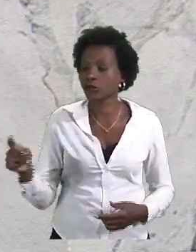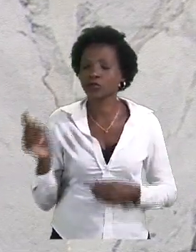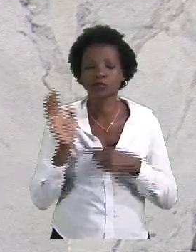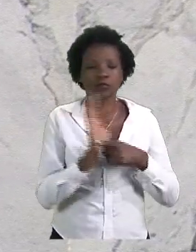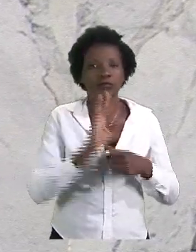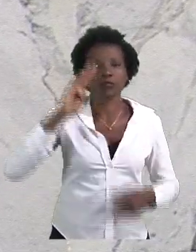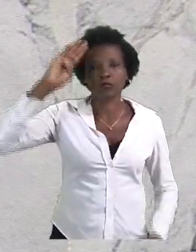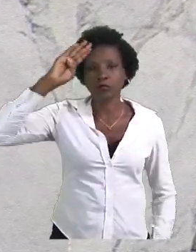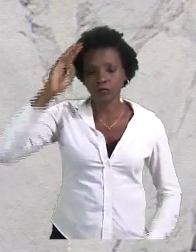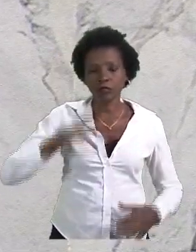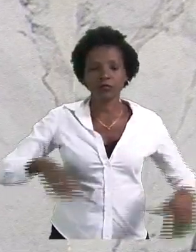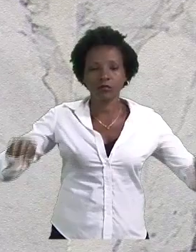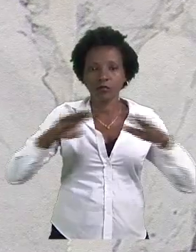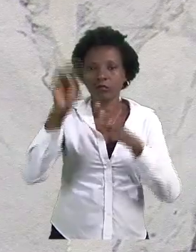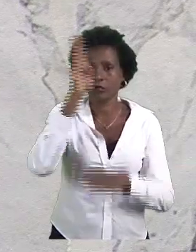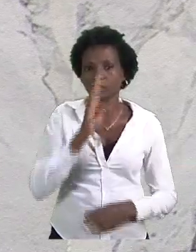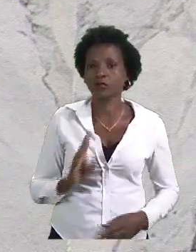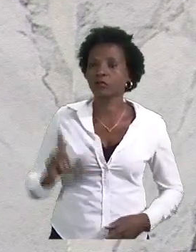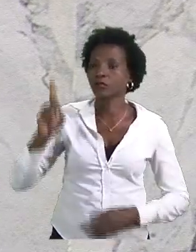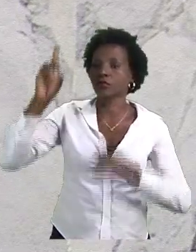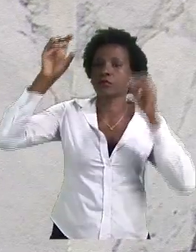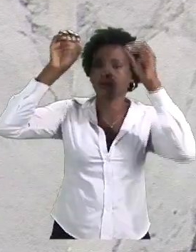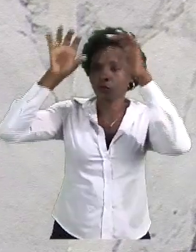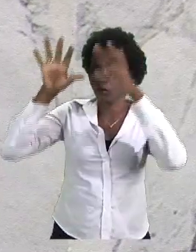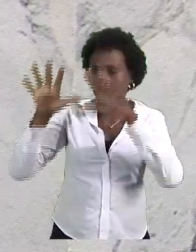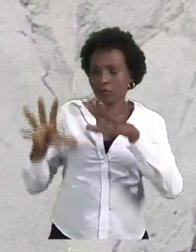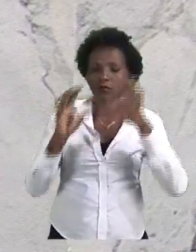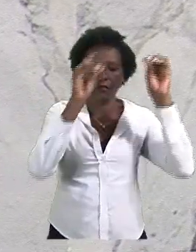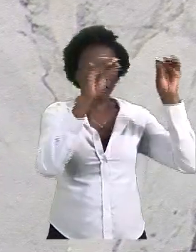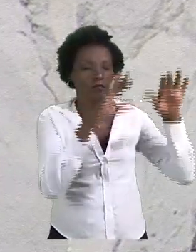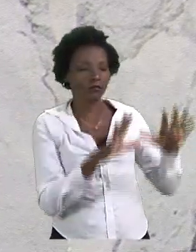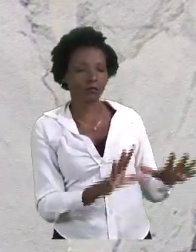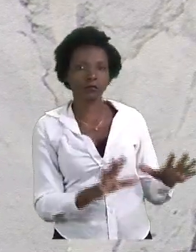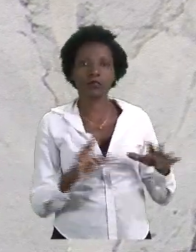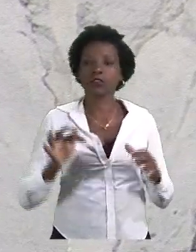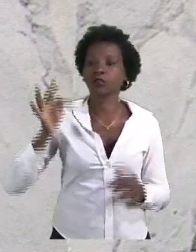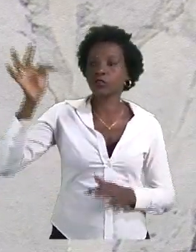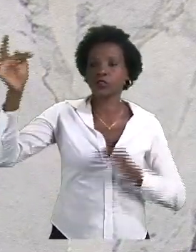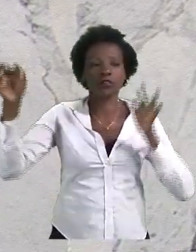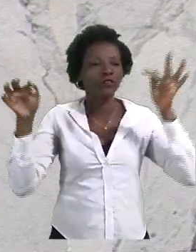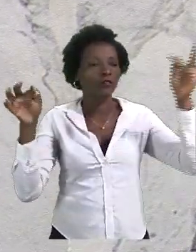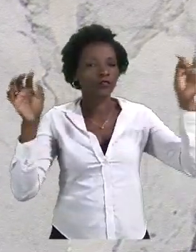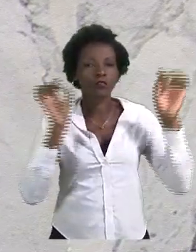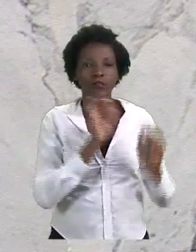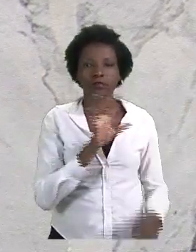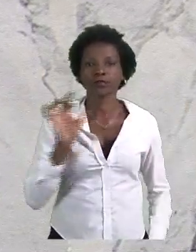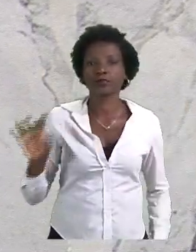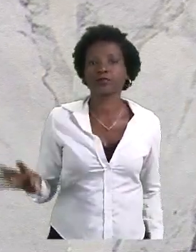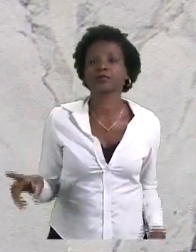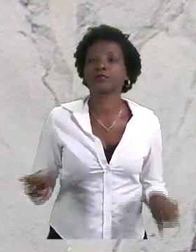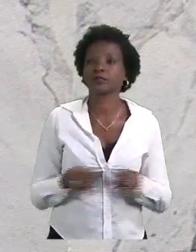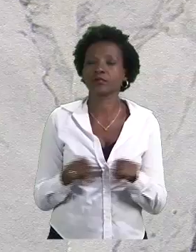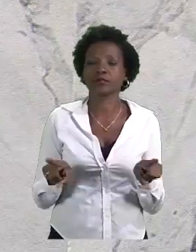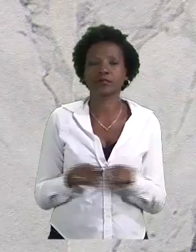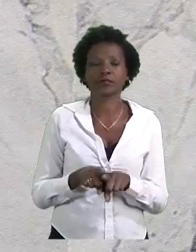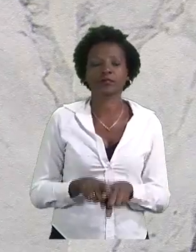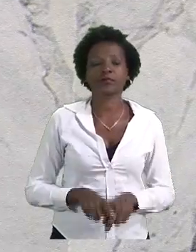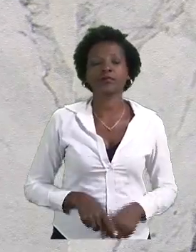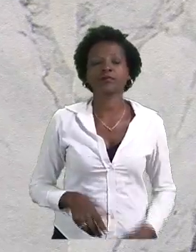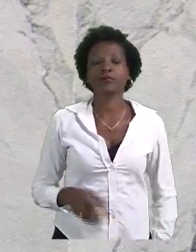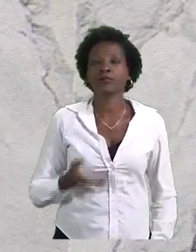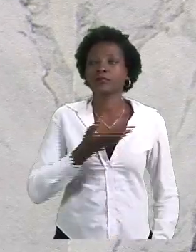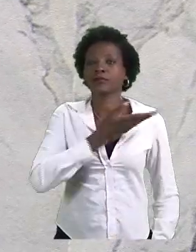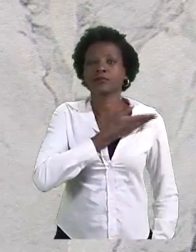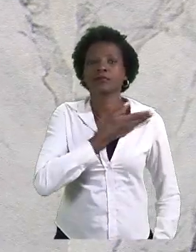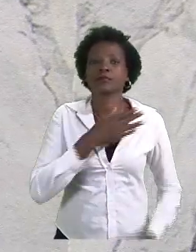pelo povo brasileiro, que Deus abençoe a ambos nas suas próximas missões. Também quero dar ciência à casa da visita do meu amigo, por favor, fique